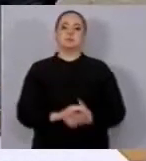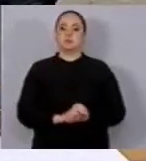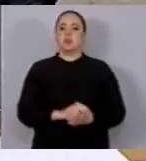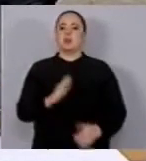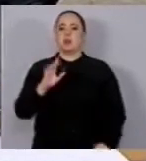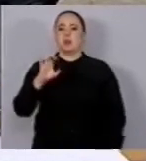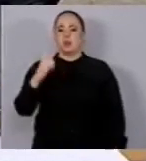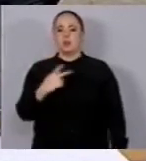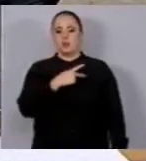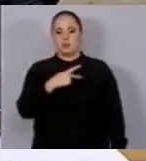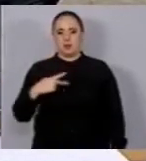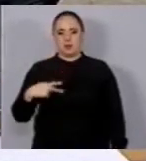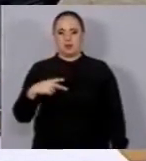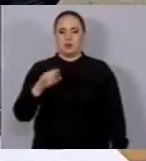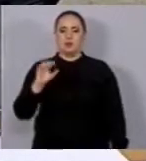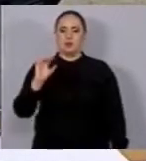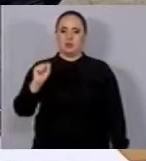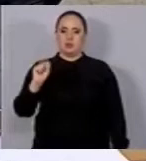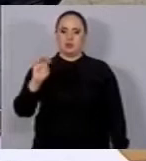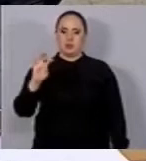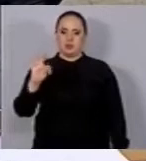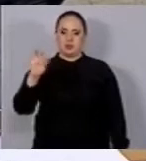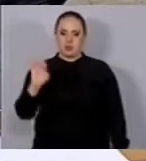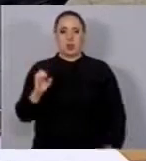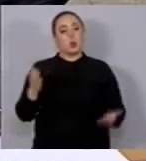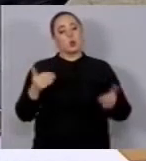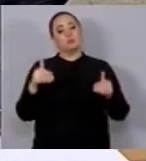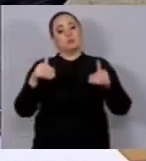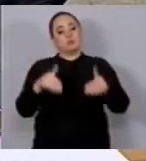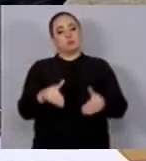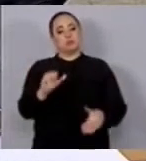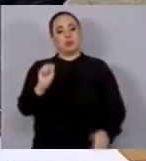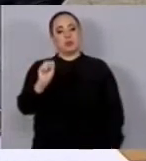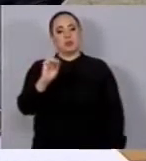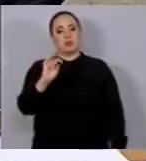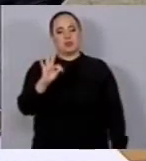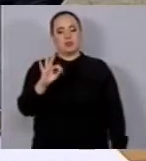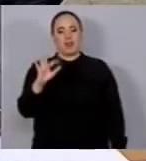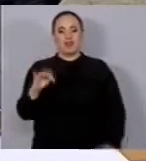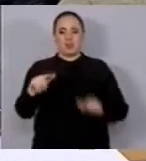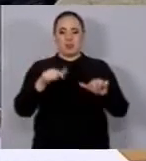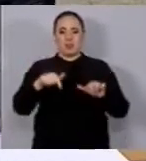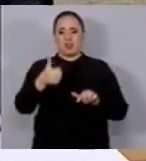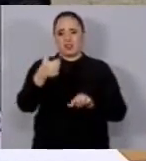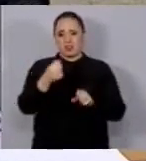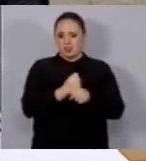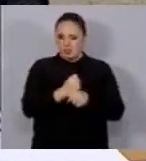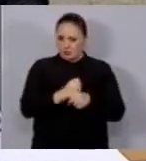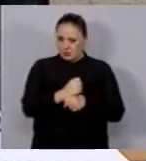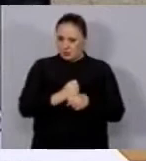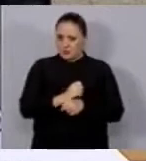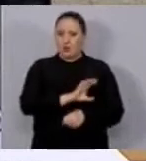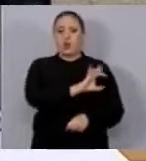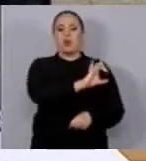do Tribunal Superior Eleitoral e integra esta corte há uma década. Em cada um